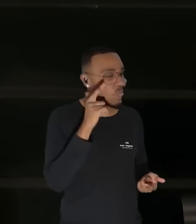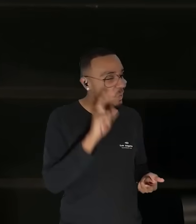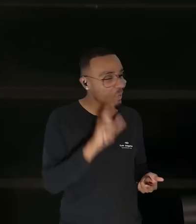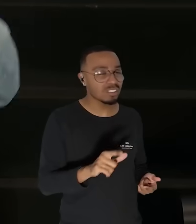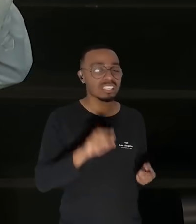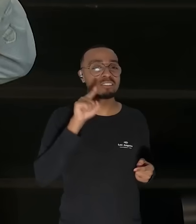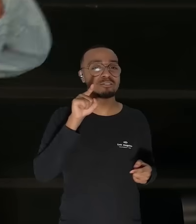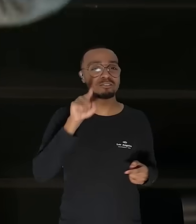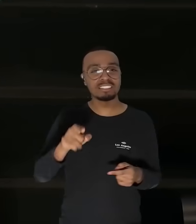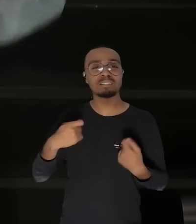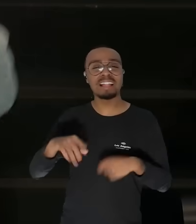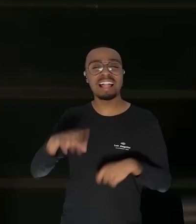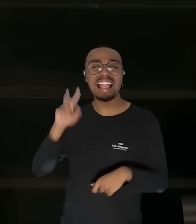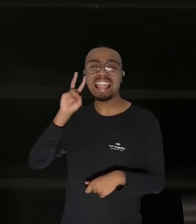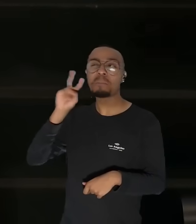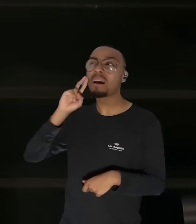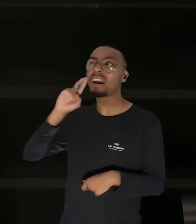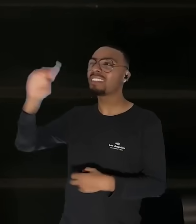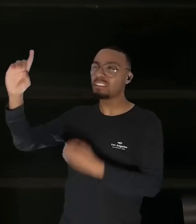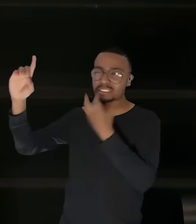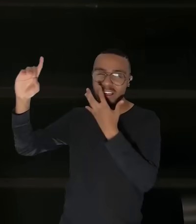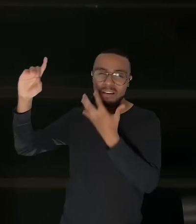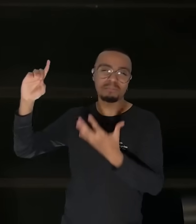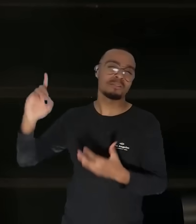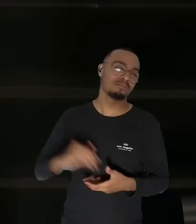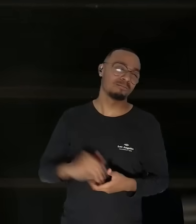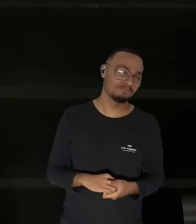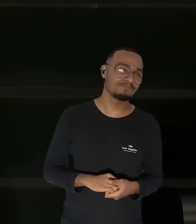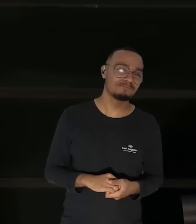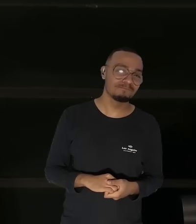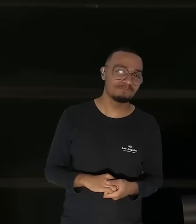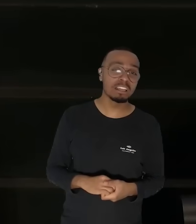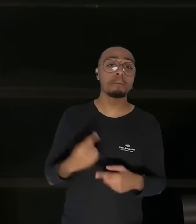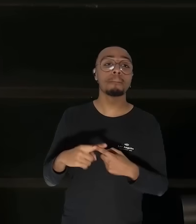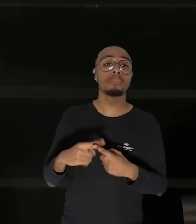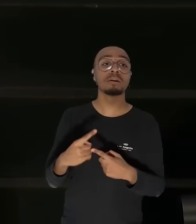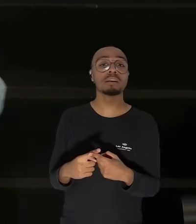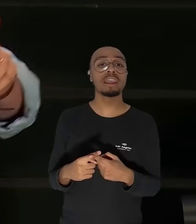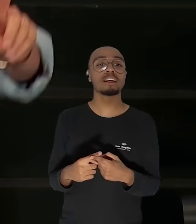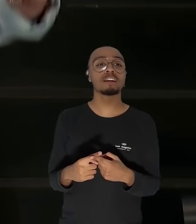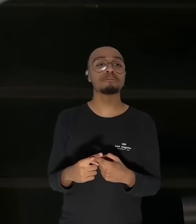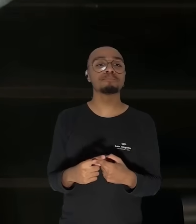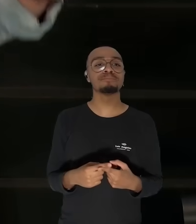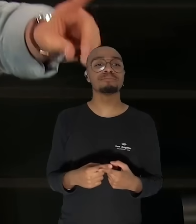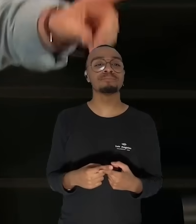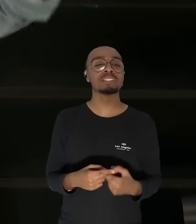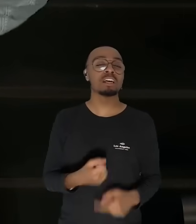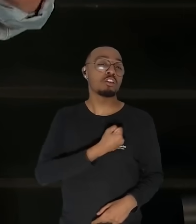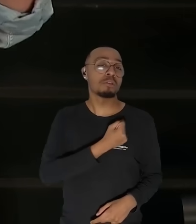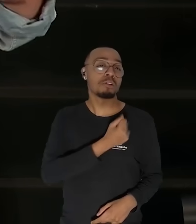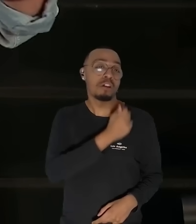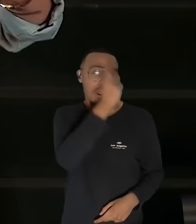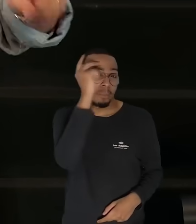igreja. Porque são poucos os que conseguem acreditar que quando os